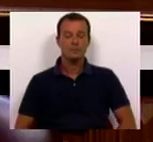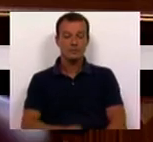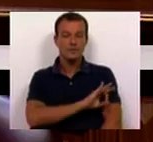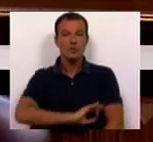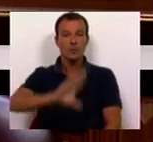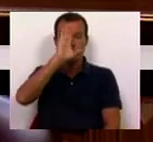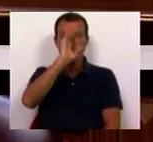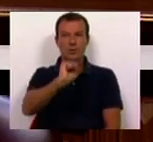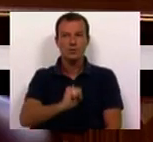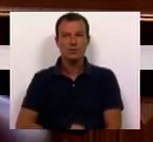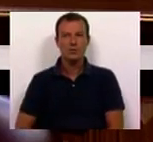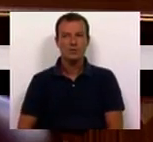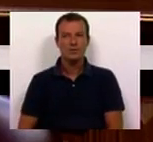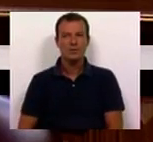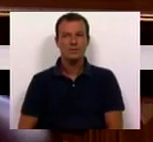Senhor Ministro,